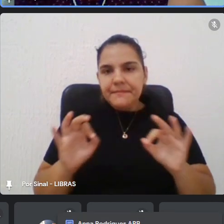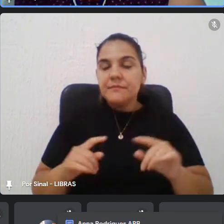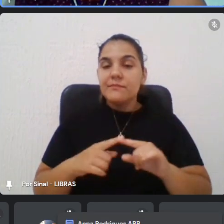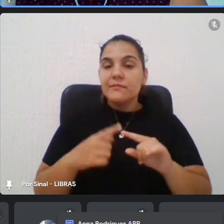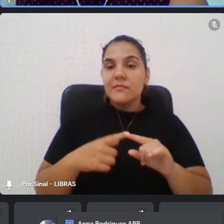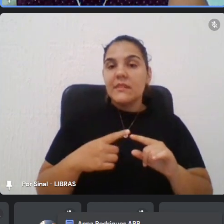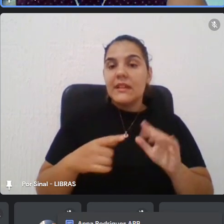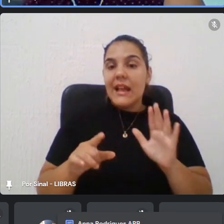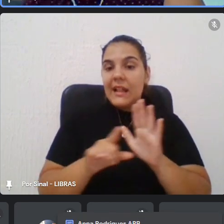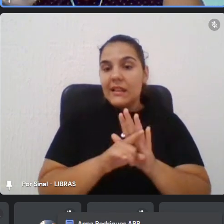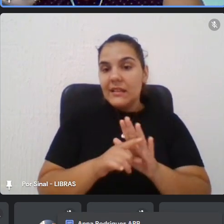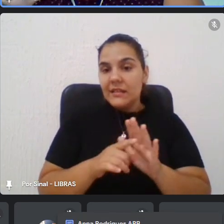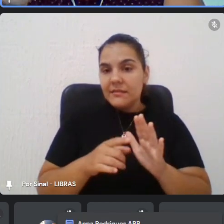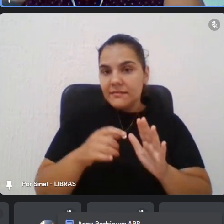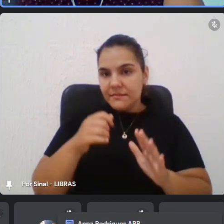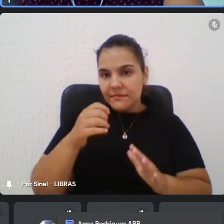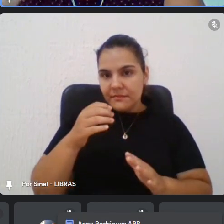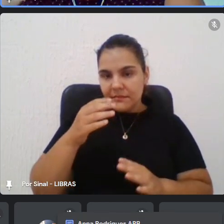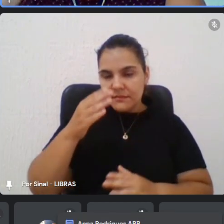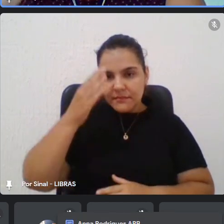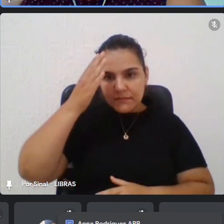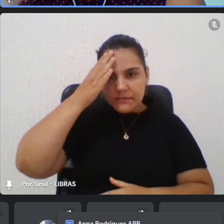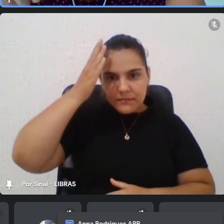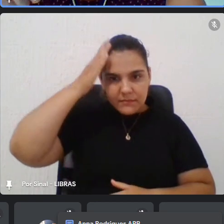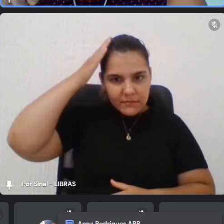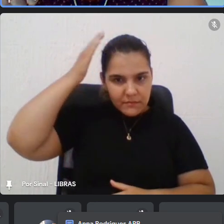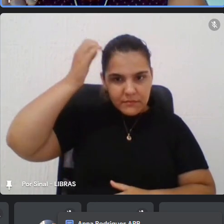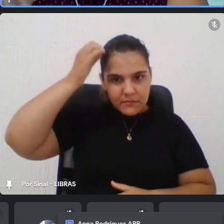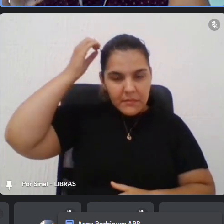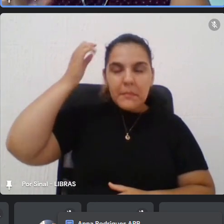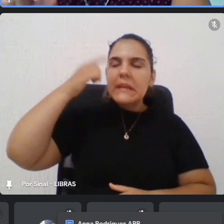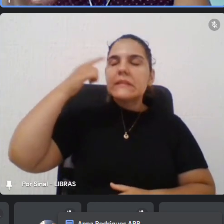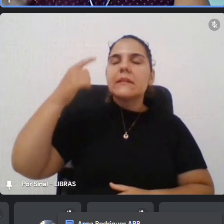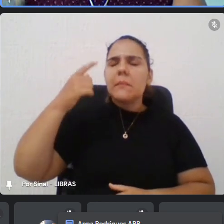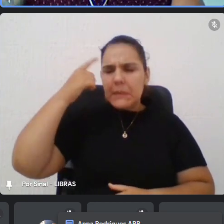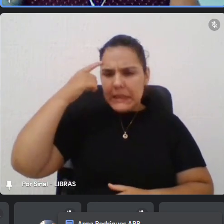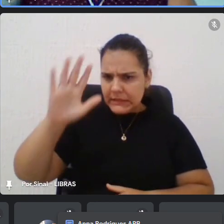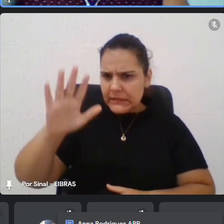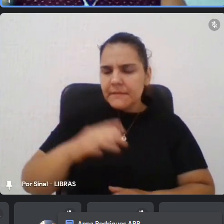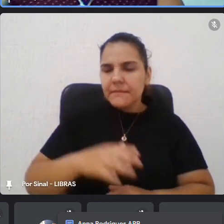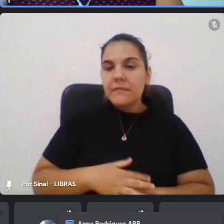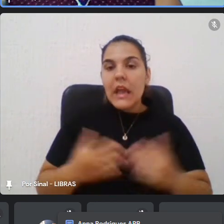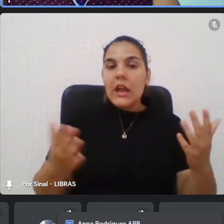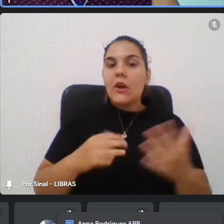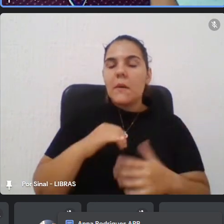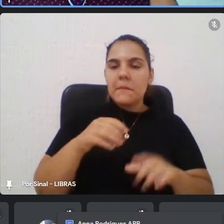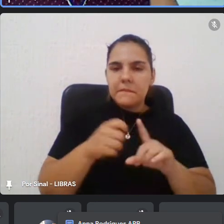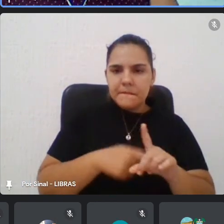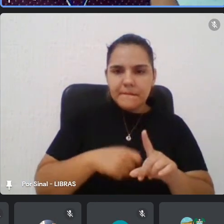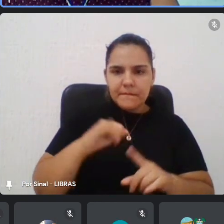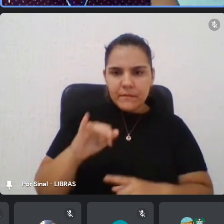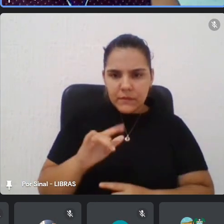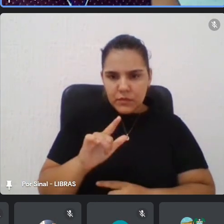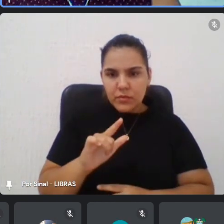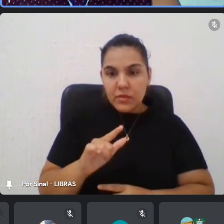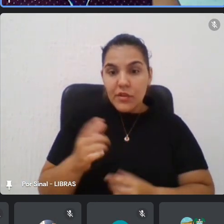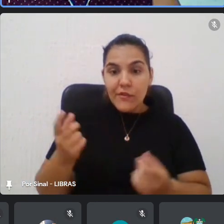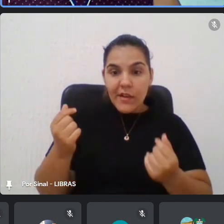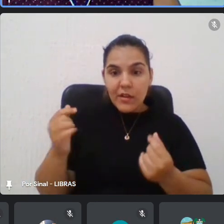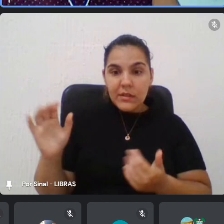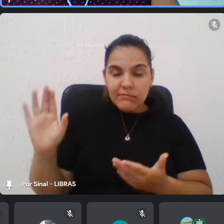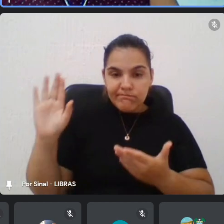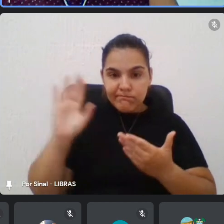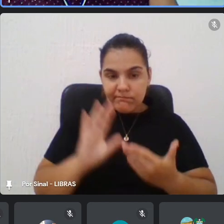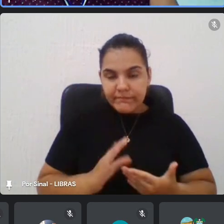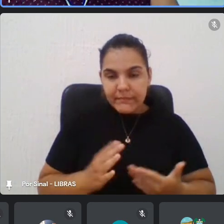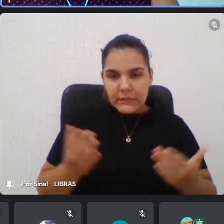vivendo agora, porque a gente está no mês de julho e os dinheiros estão chegando agora, os